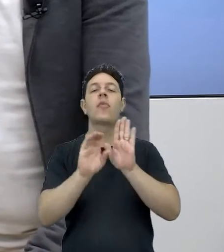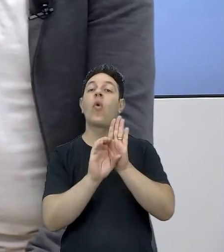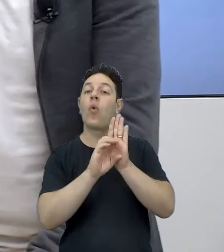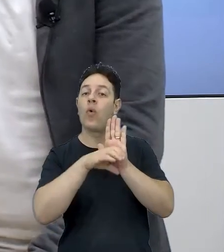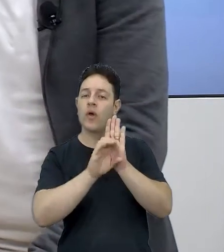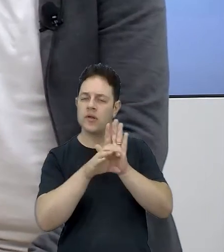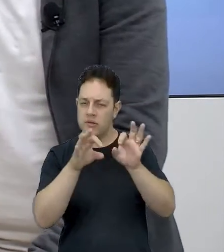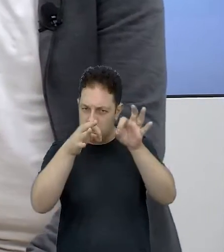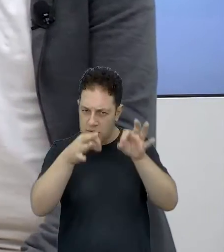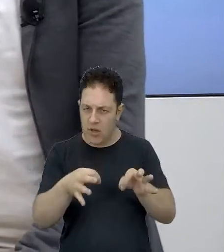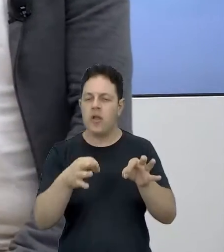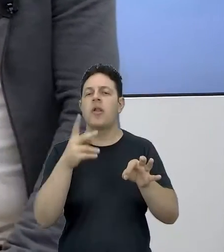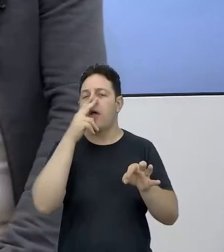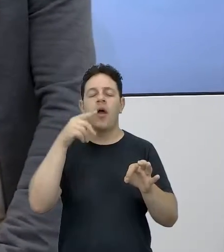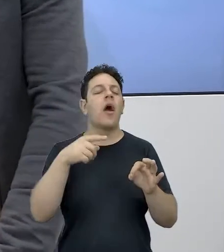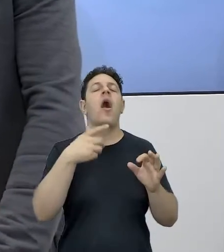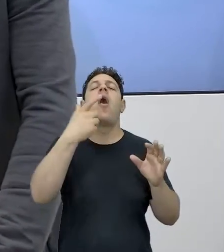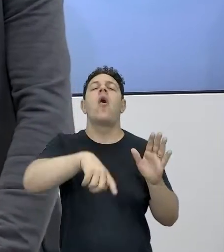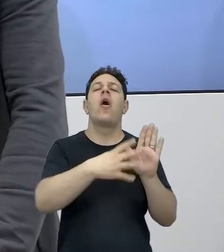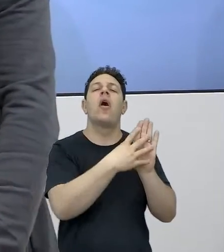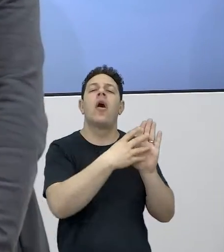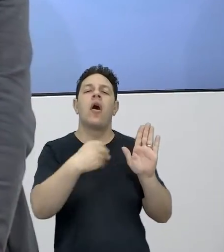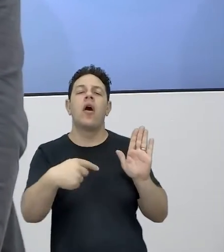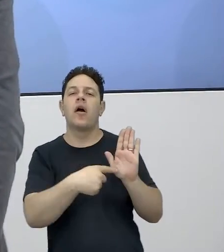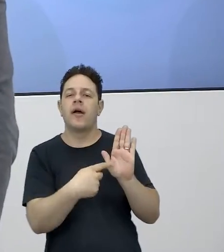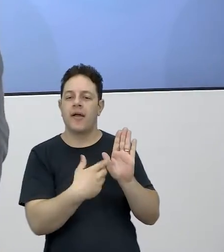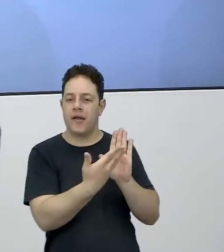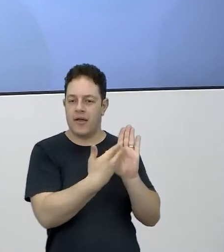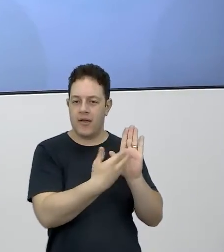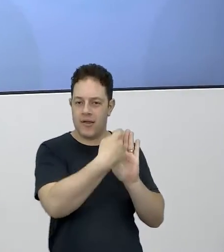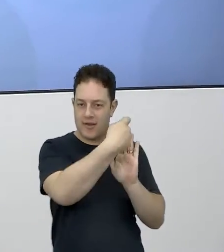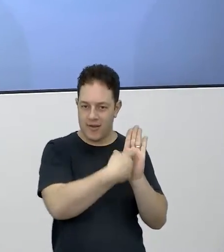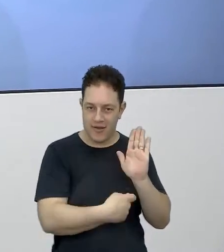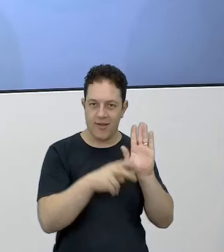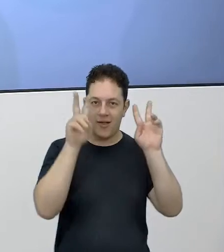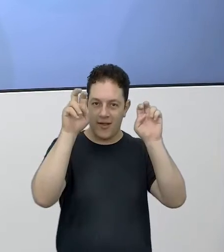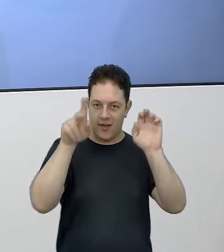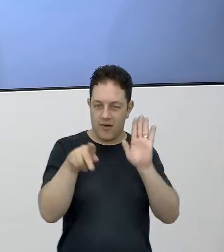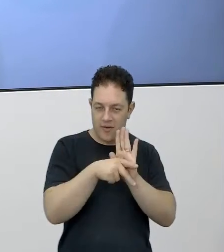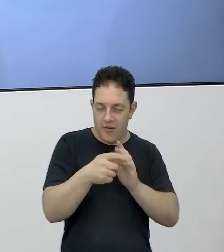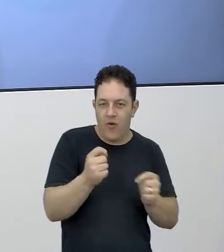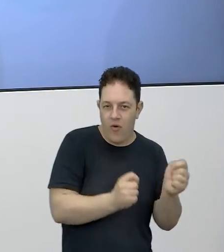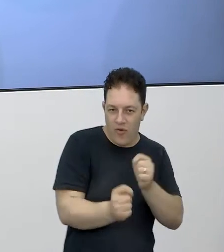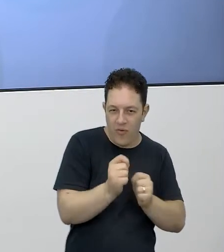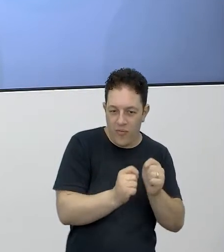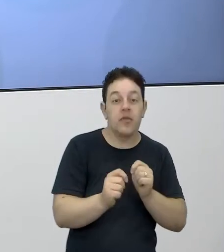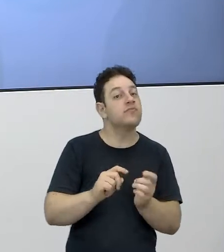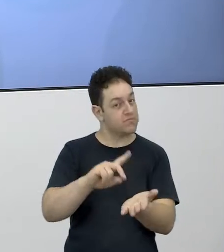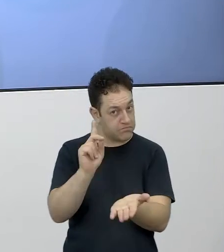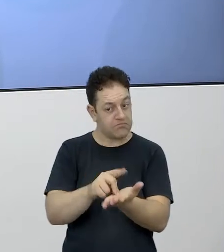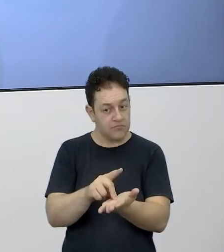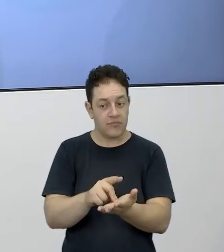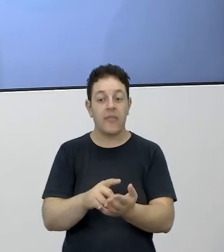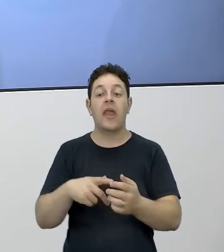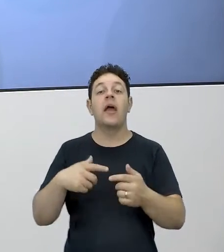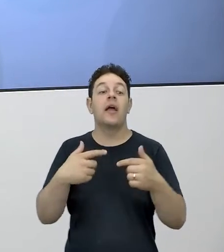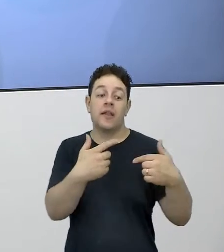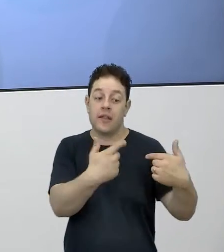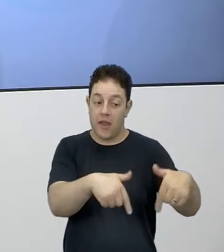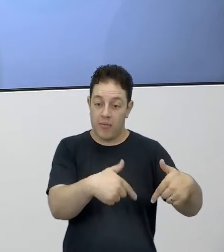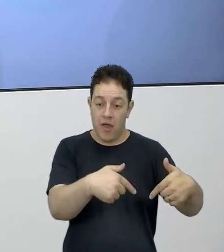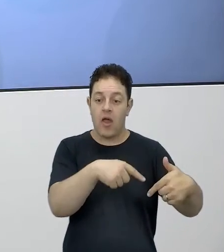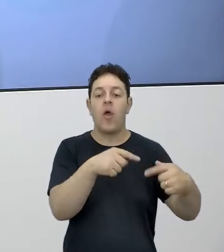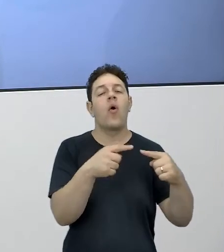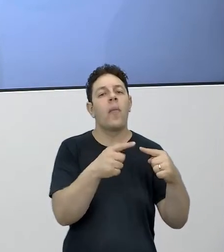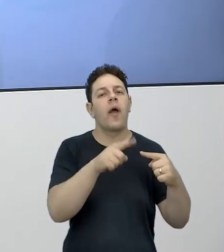tomando como fonte aqui a literatura clássica econômica, é isso mesmo. O trabalho é um determinado